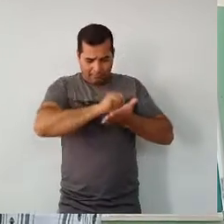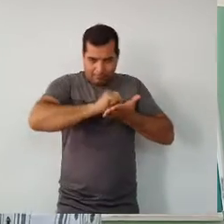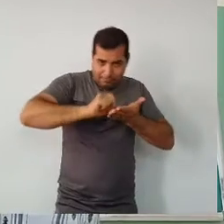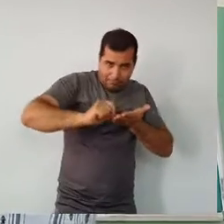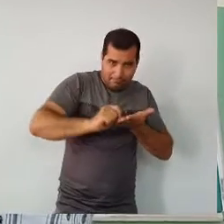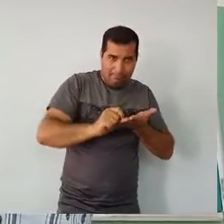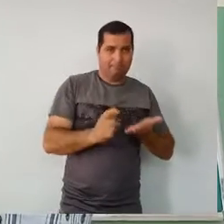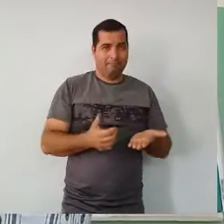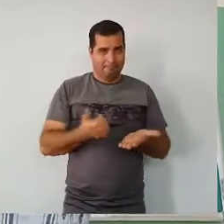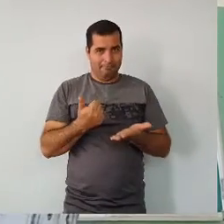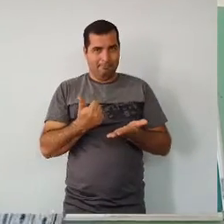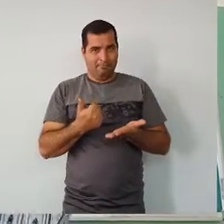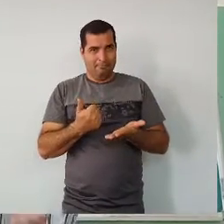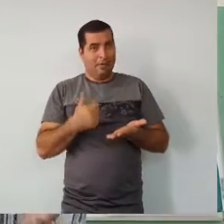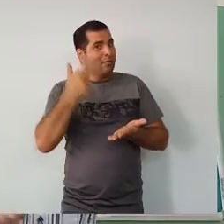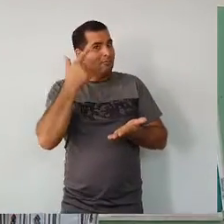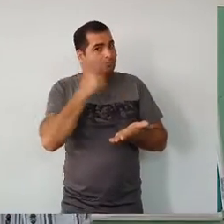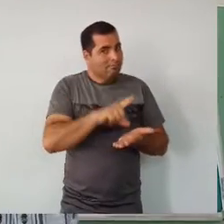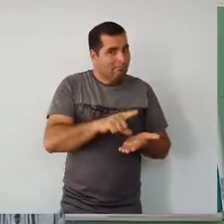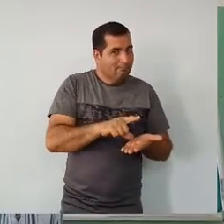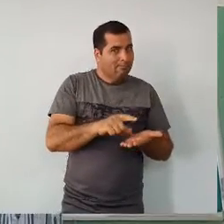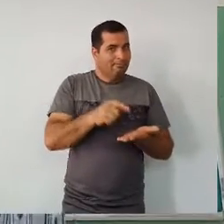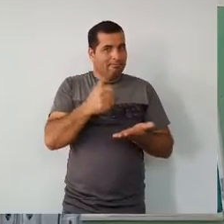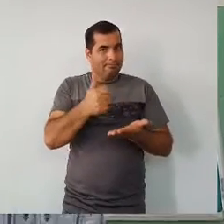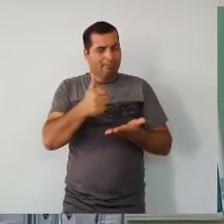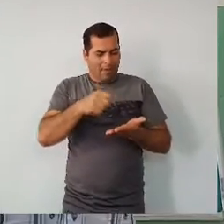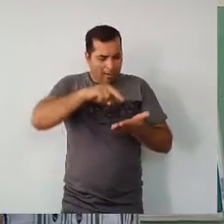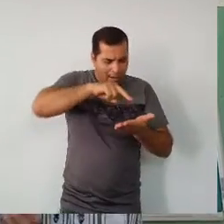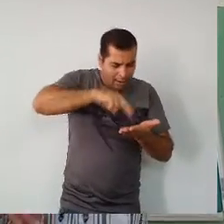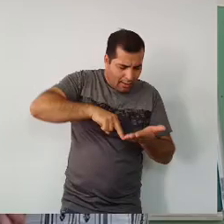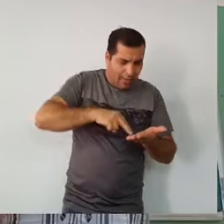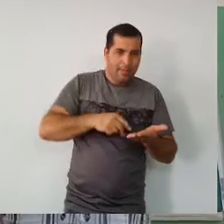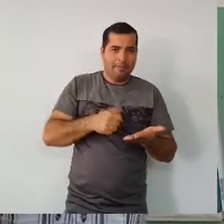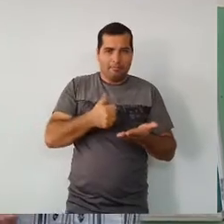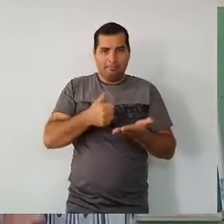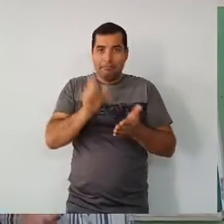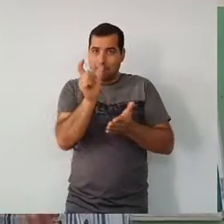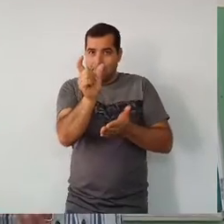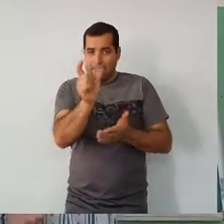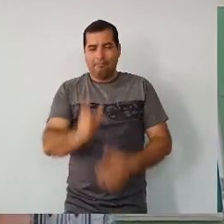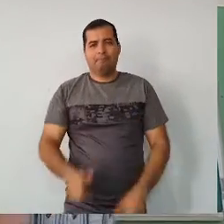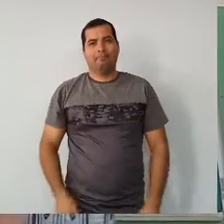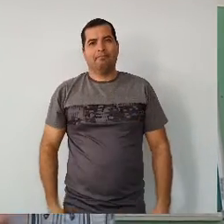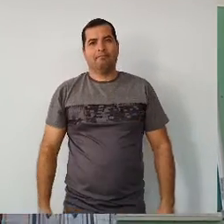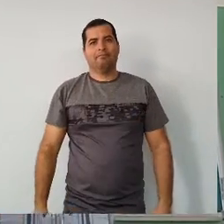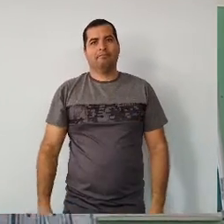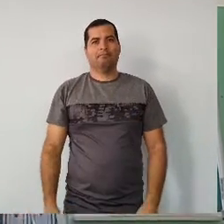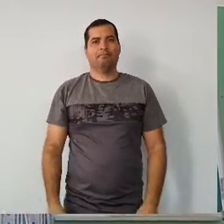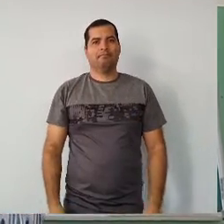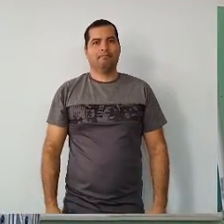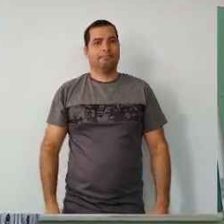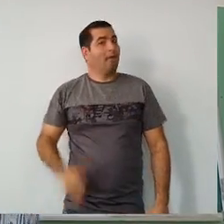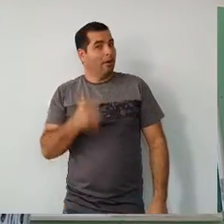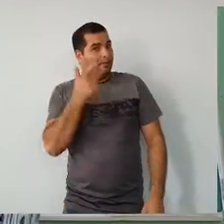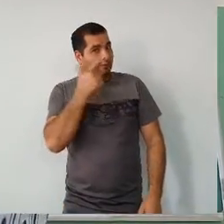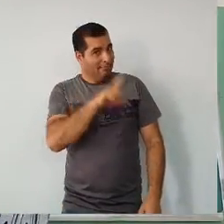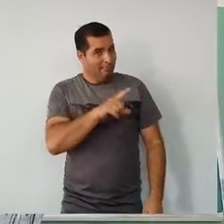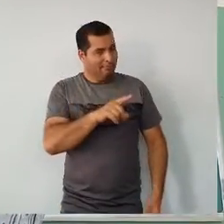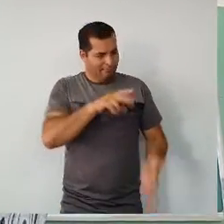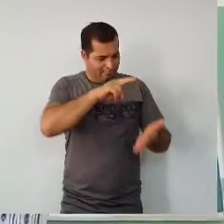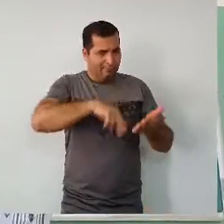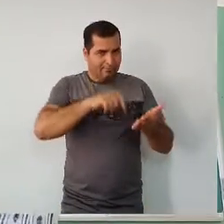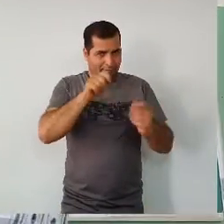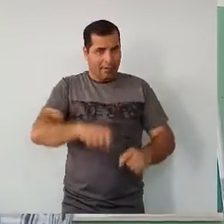caderno, porque eu quero ver se você vai conseguir ler essas palavras. Quero ver se você